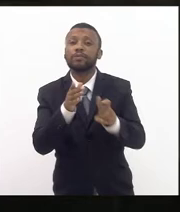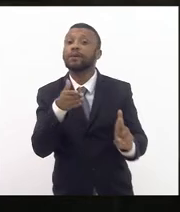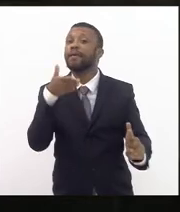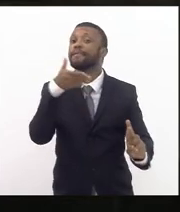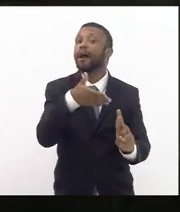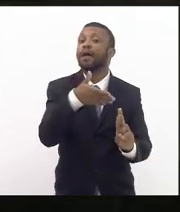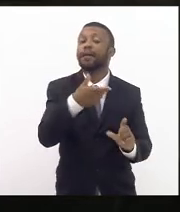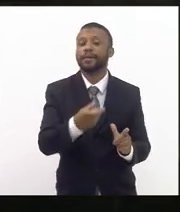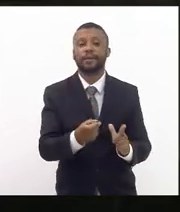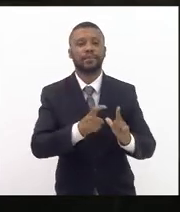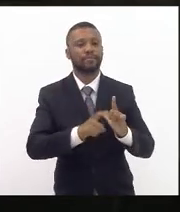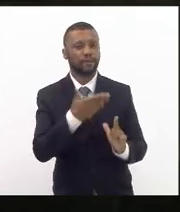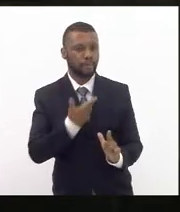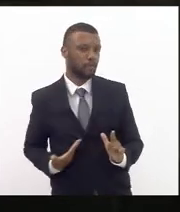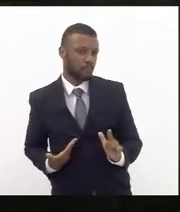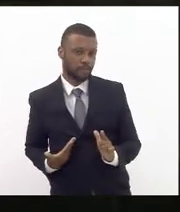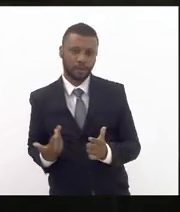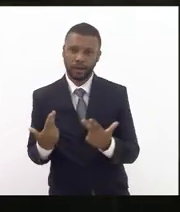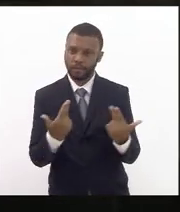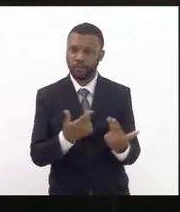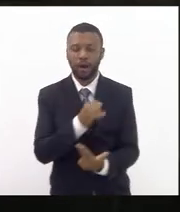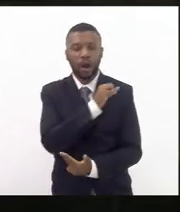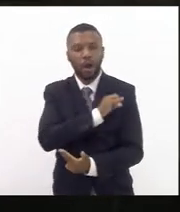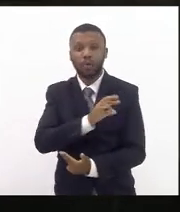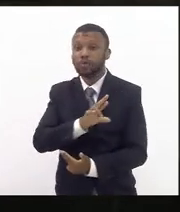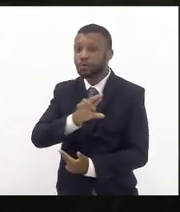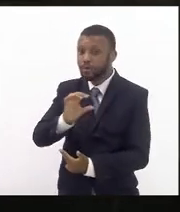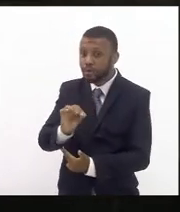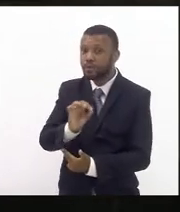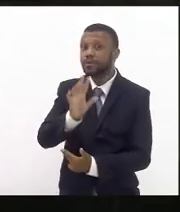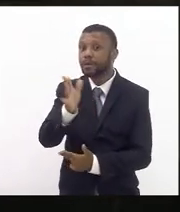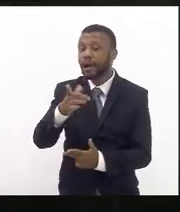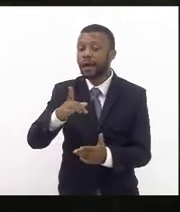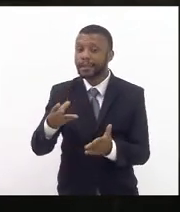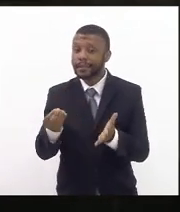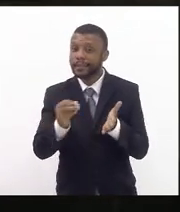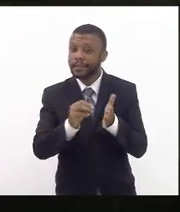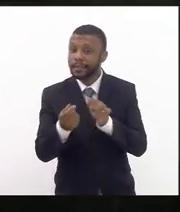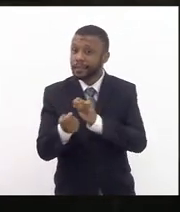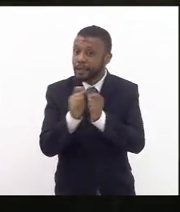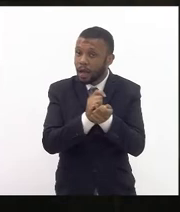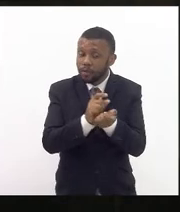pública. Com o Rio de Janeiro já no regime de recuperação fiscal,